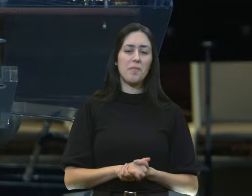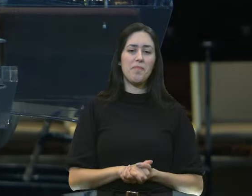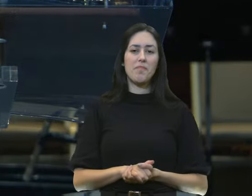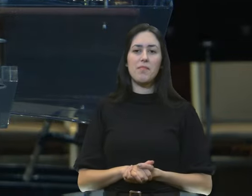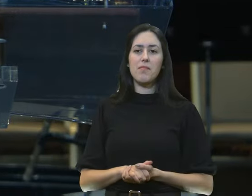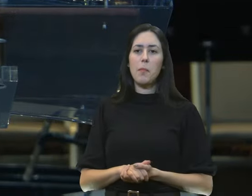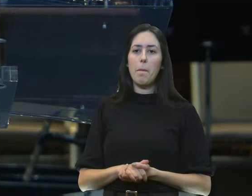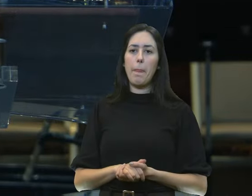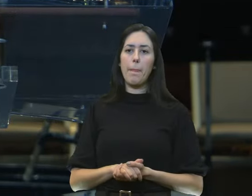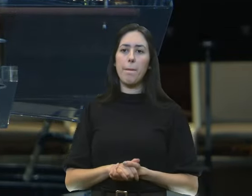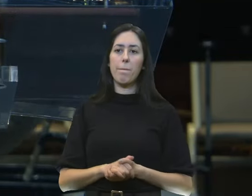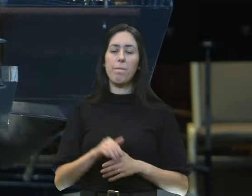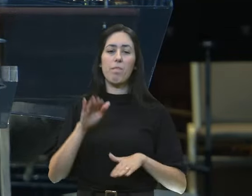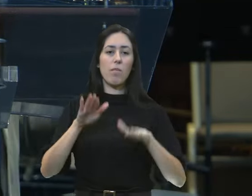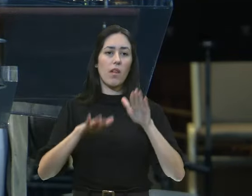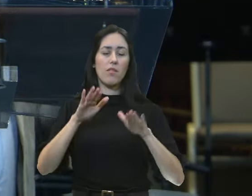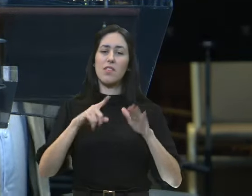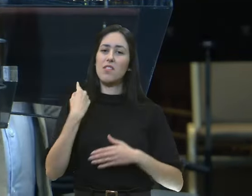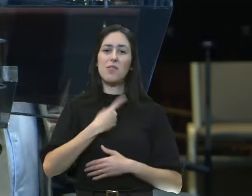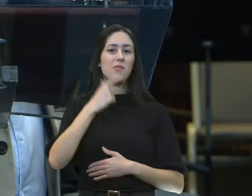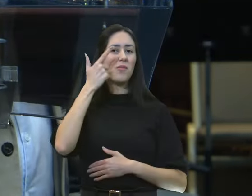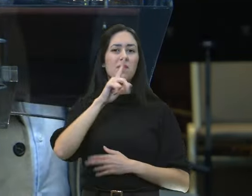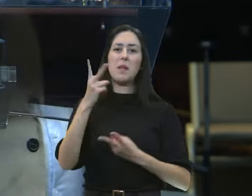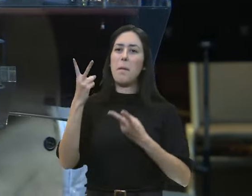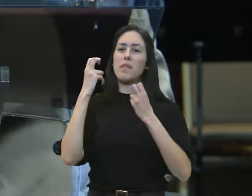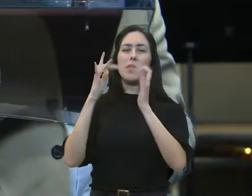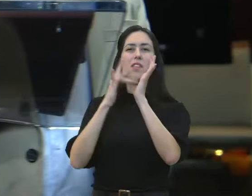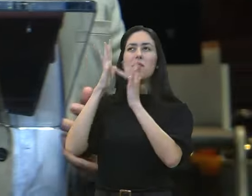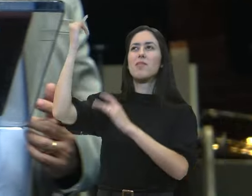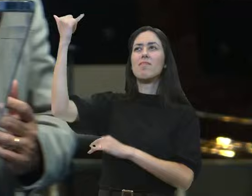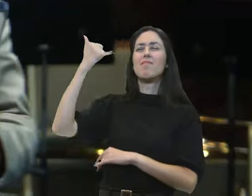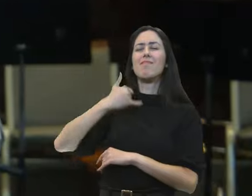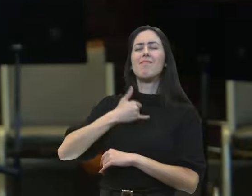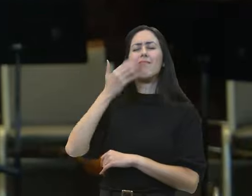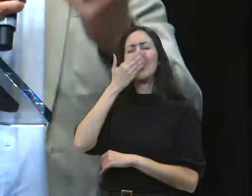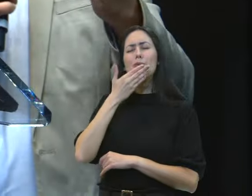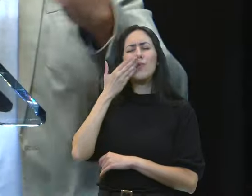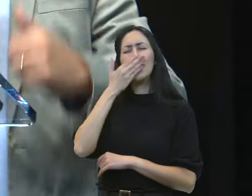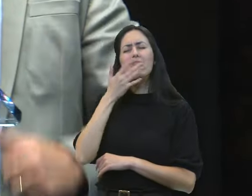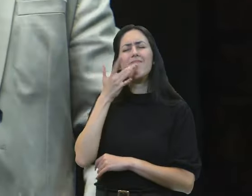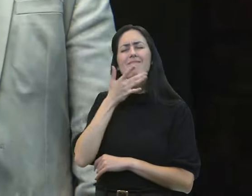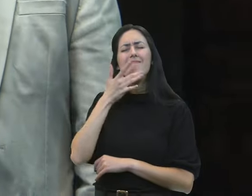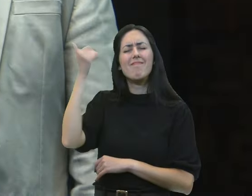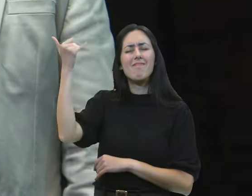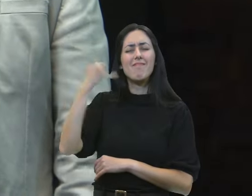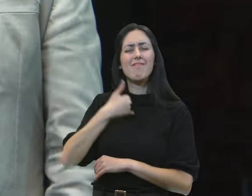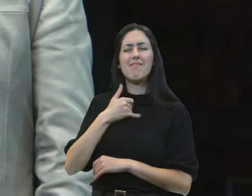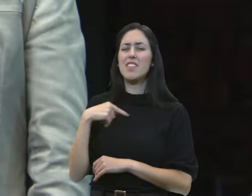Às vezes a gente não consegue ouvir a doce voz de Jesus, mas ele ouviu.